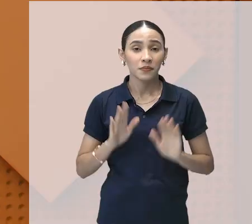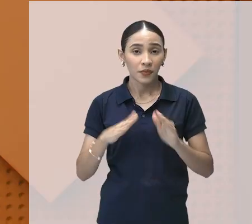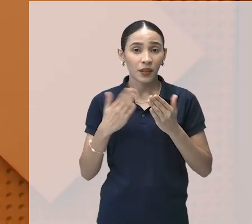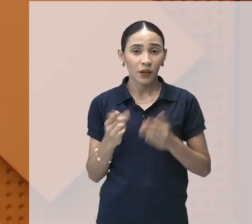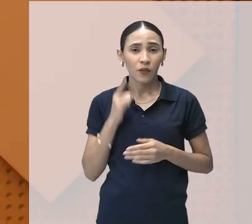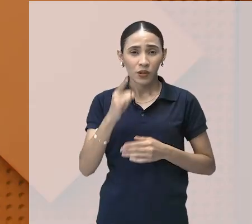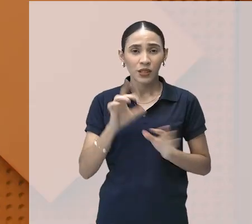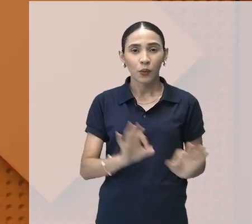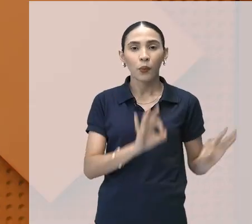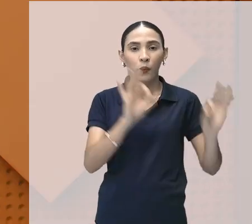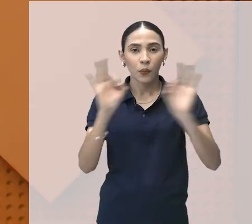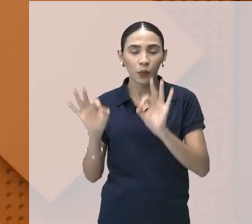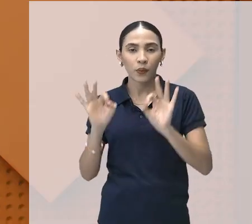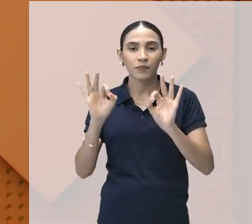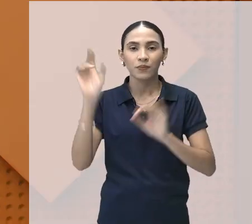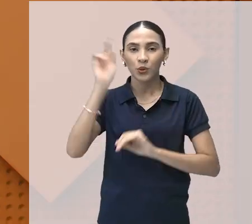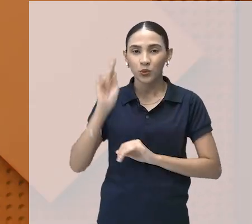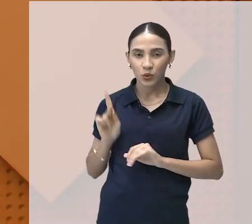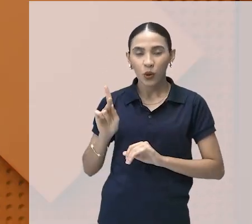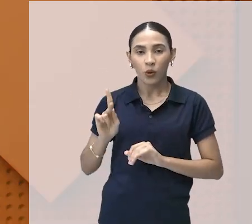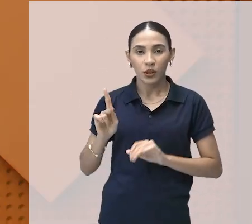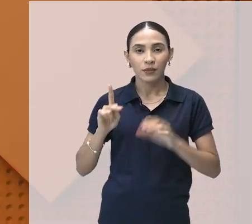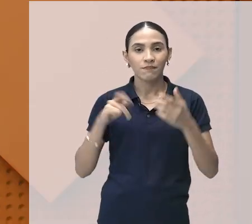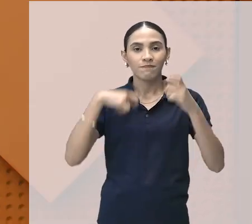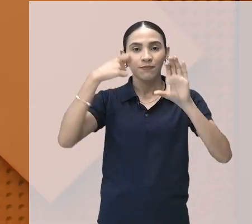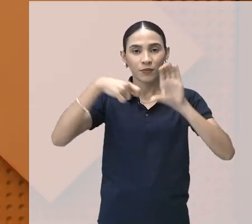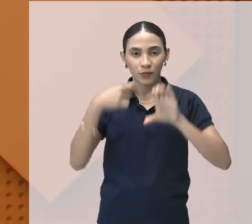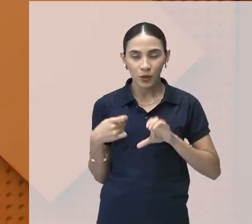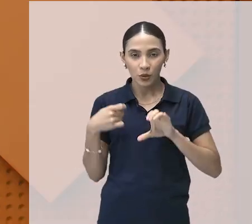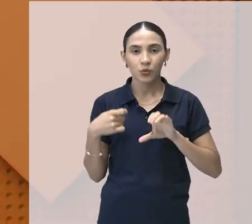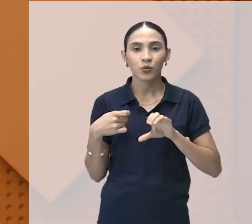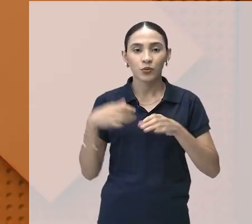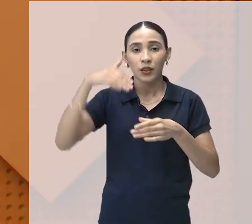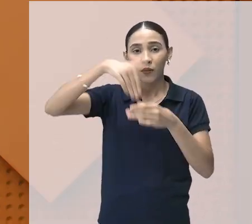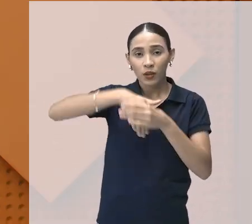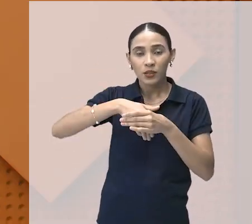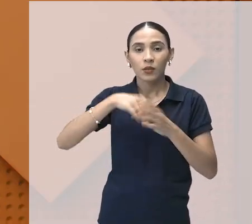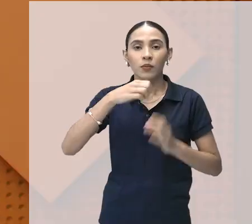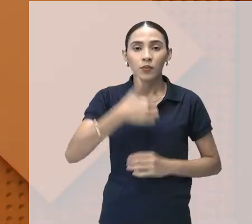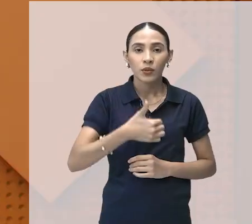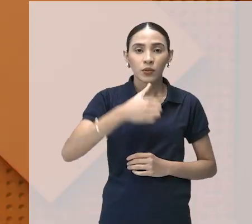Então, vocês acompanharam nessa animação a disputa presidencial em